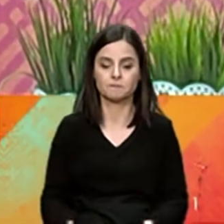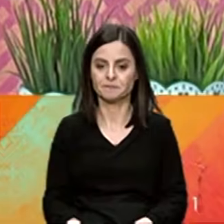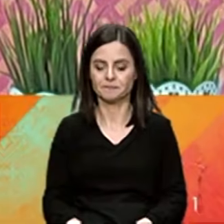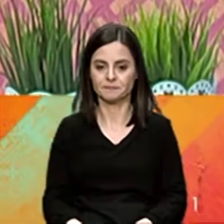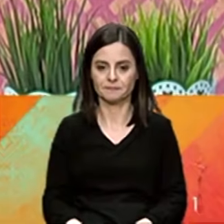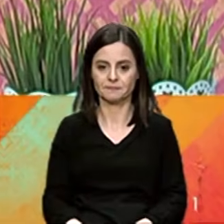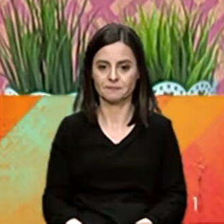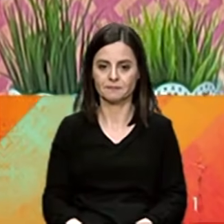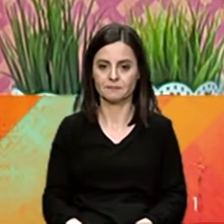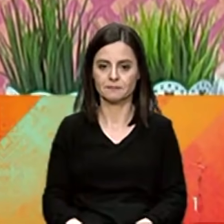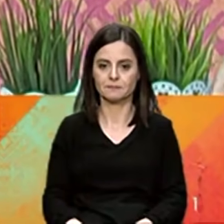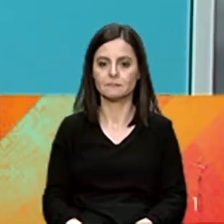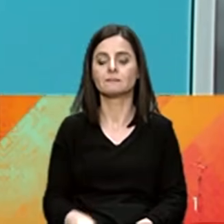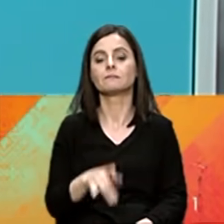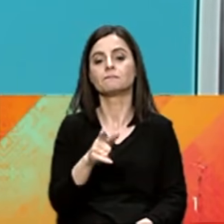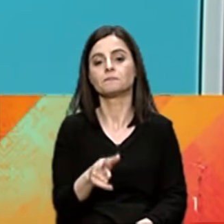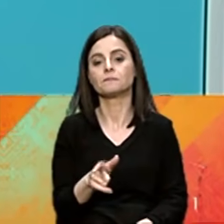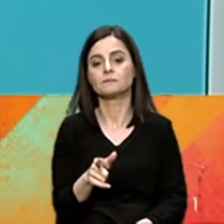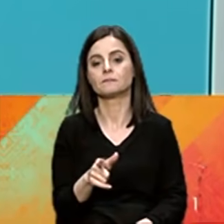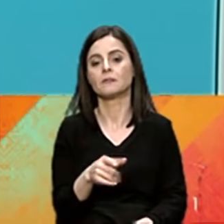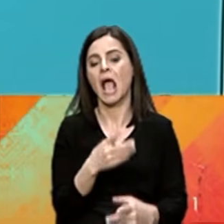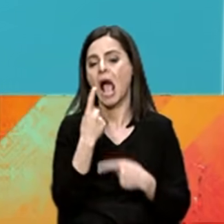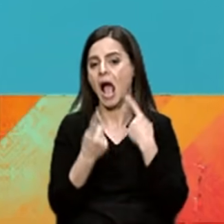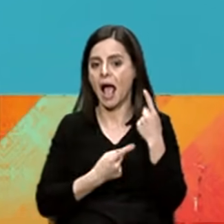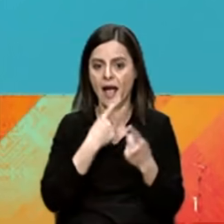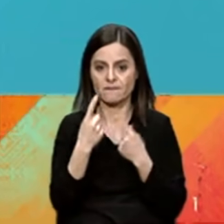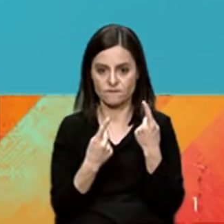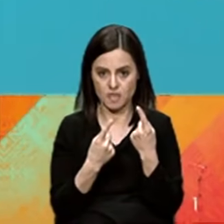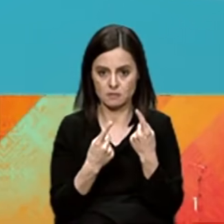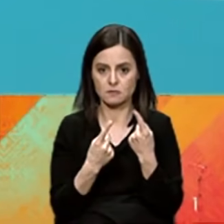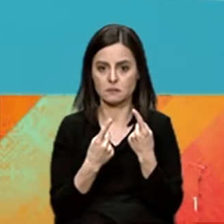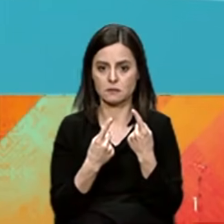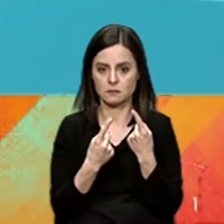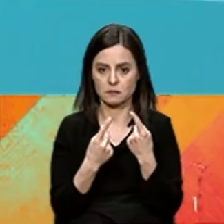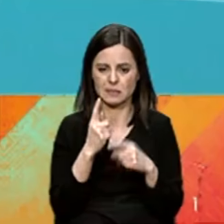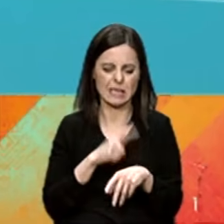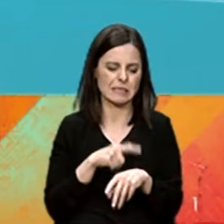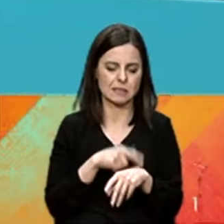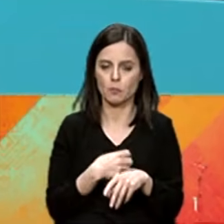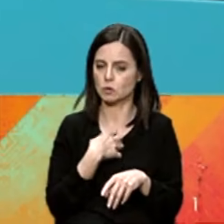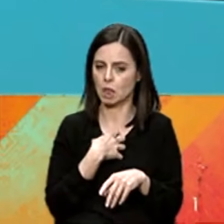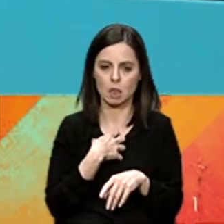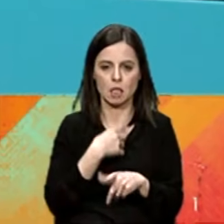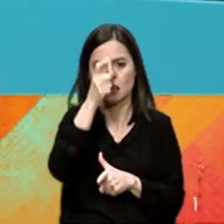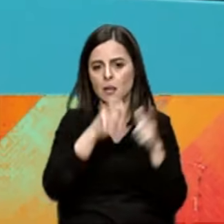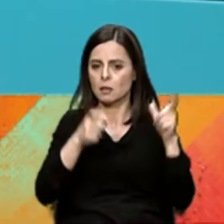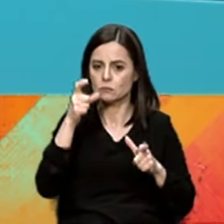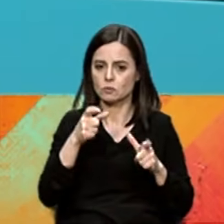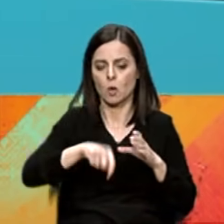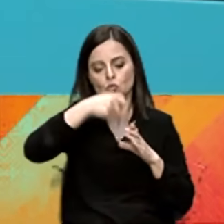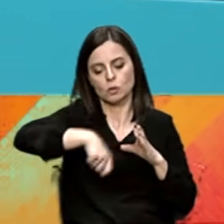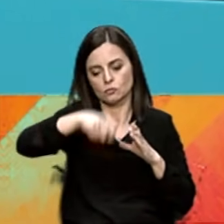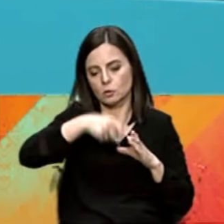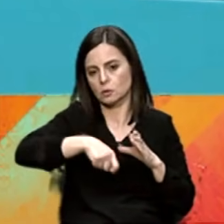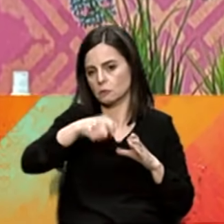Ou mais fácil ainda. Sónia, lá para casa, muitas das vezes andamos... nesta altura, aquilo que eu senti foi que as pessoas passaram a cozinhar muito mais